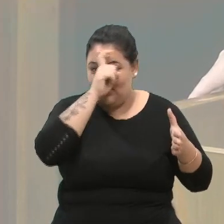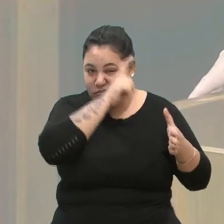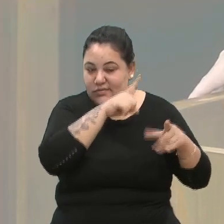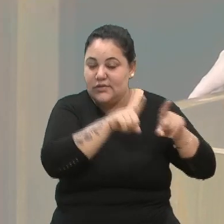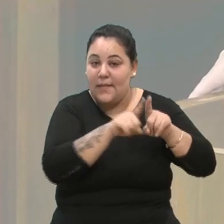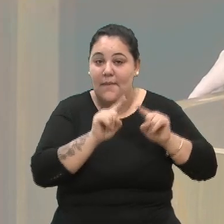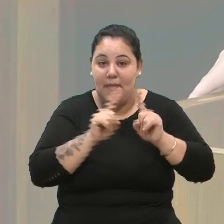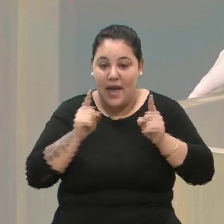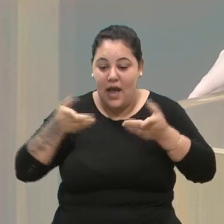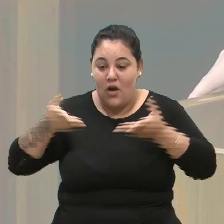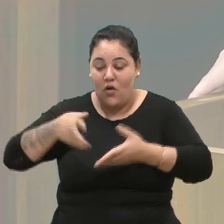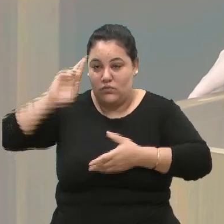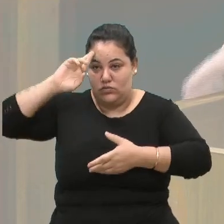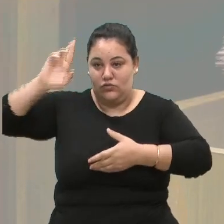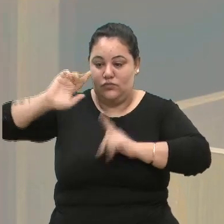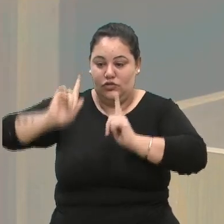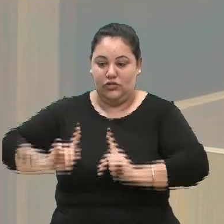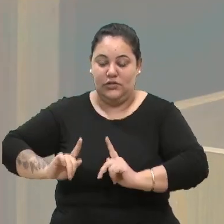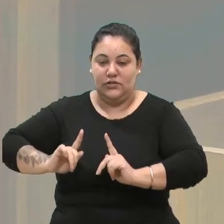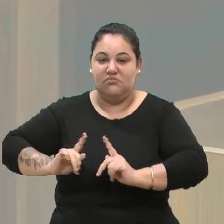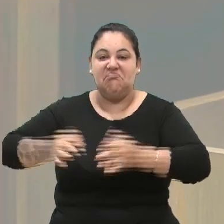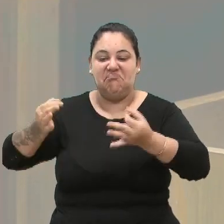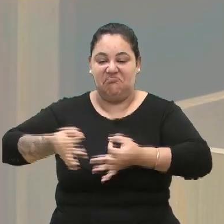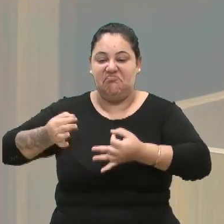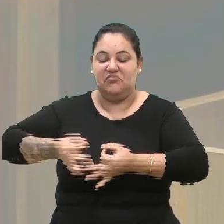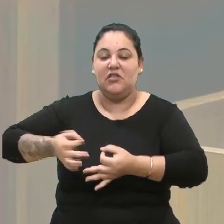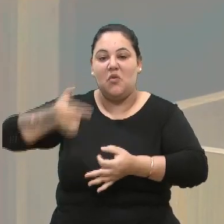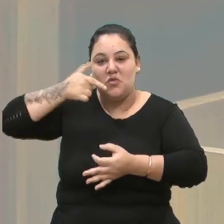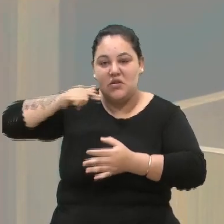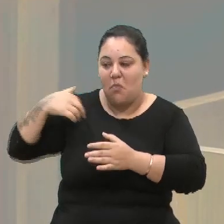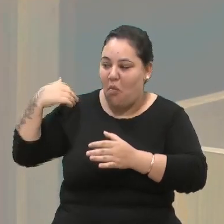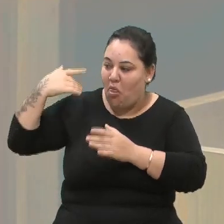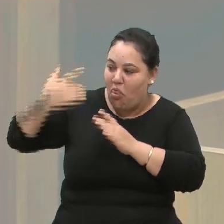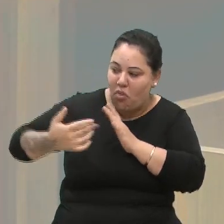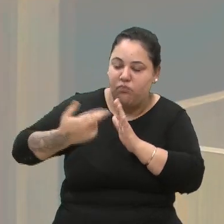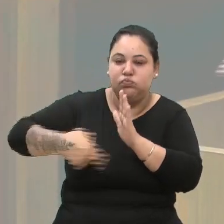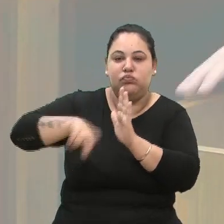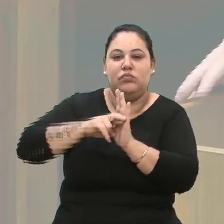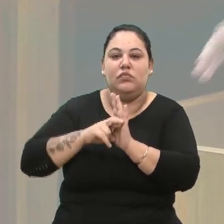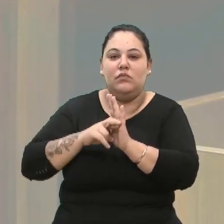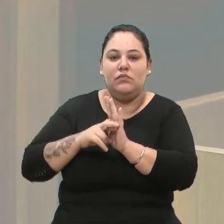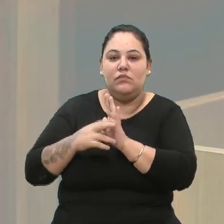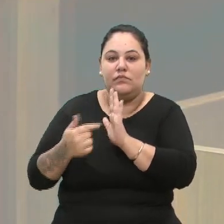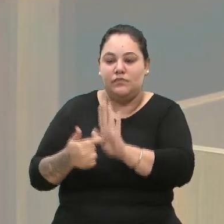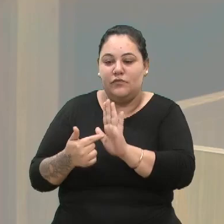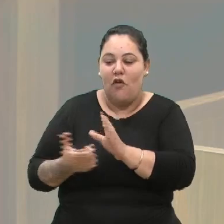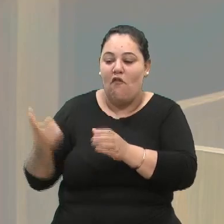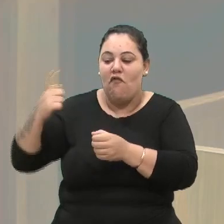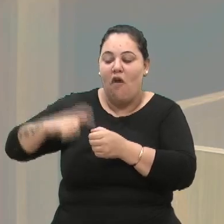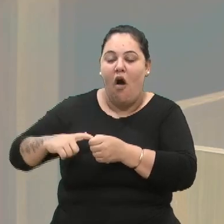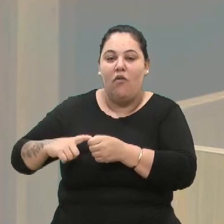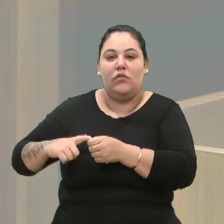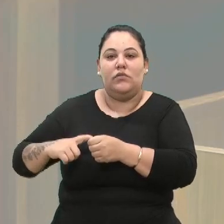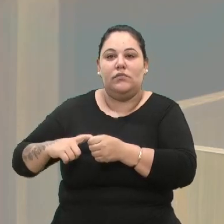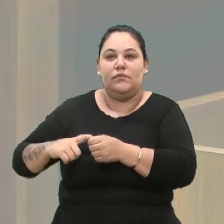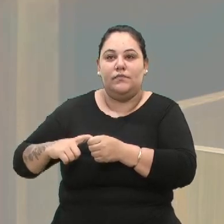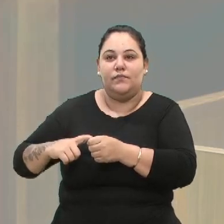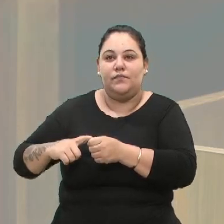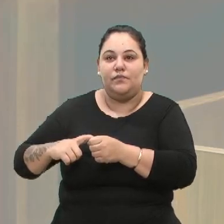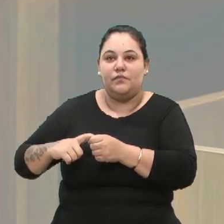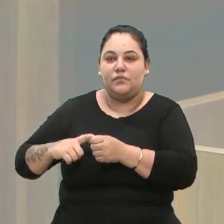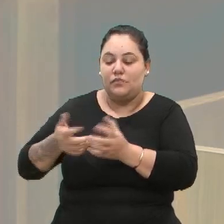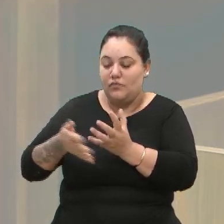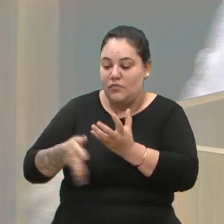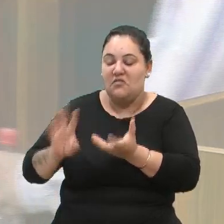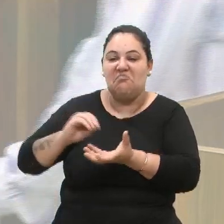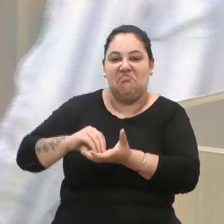gestão eficiente, vem recuperando. Isso retoma o seu crescimento e coloca a Codeca no patamar onde